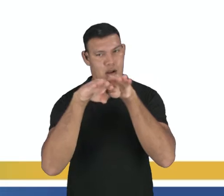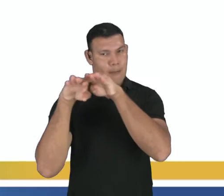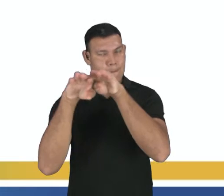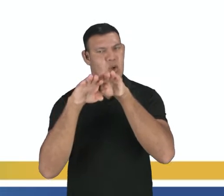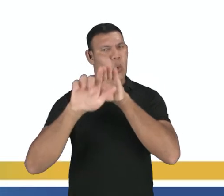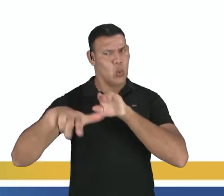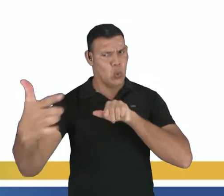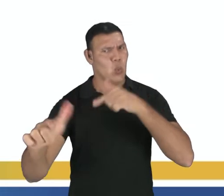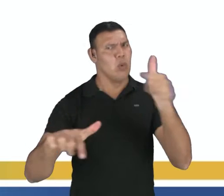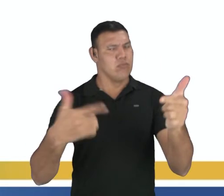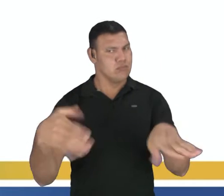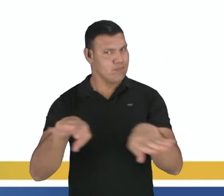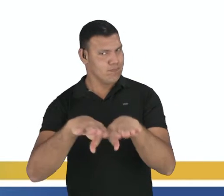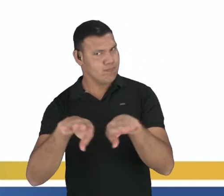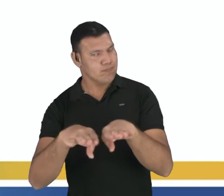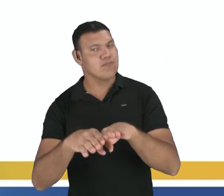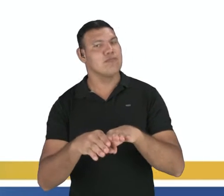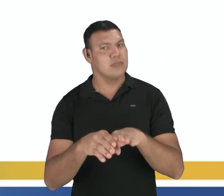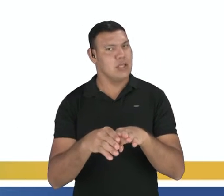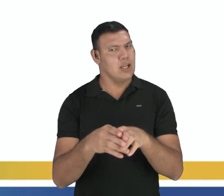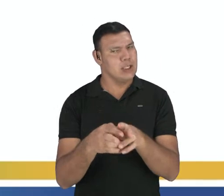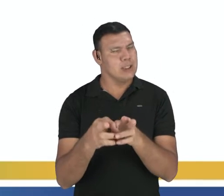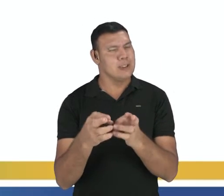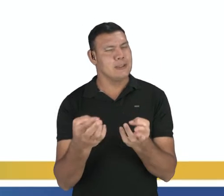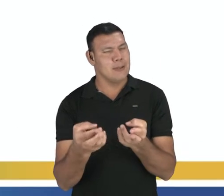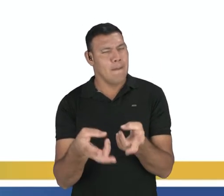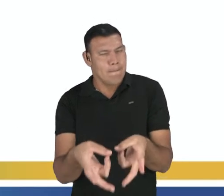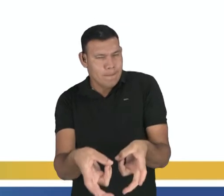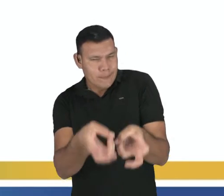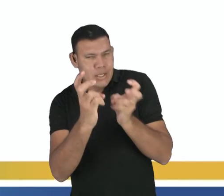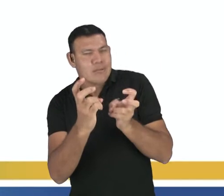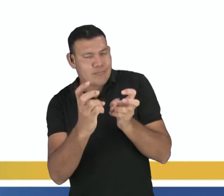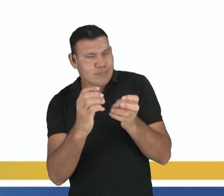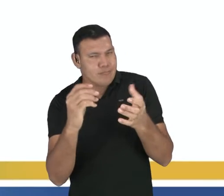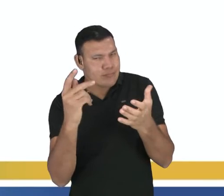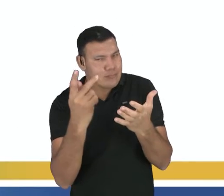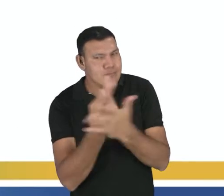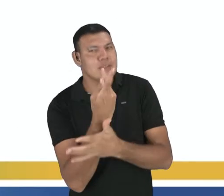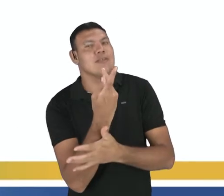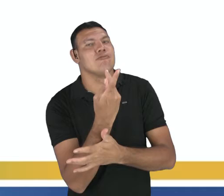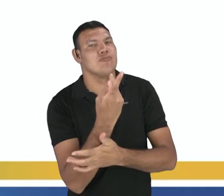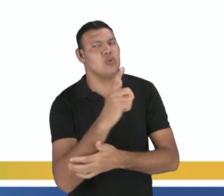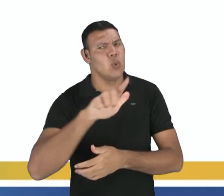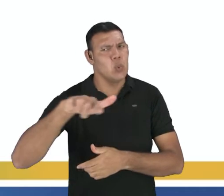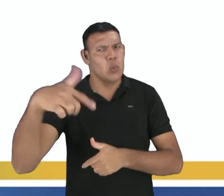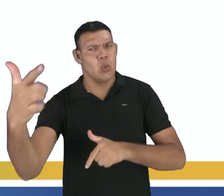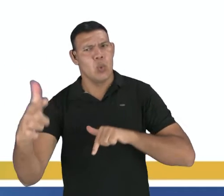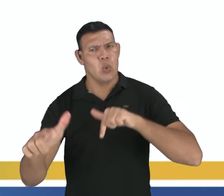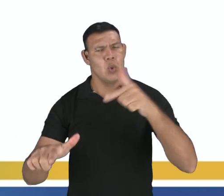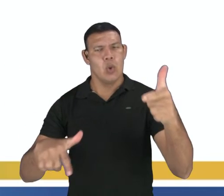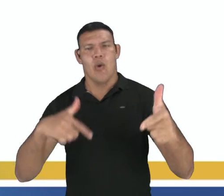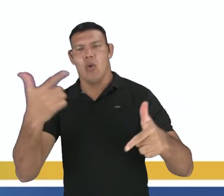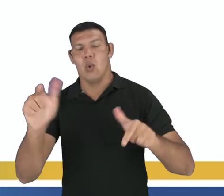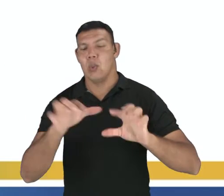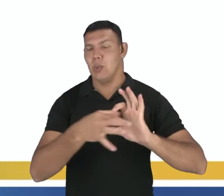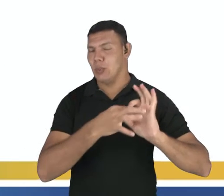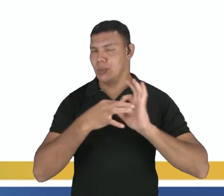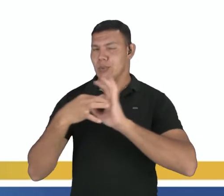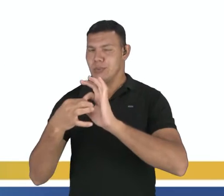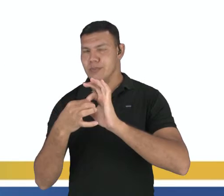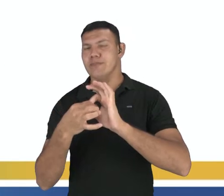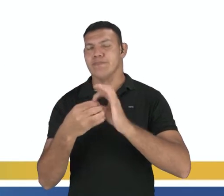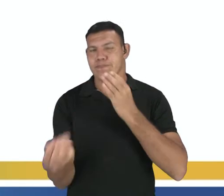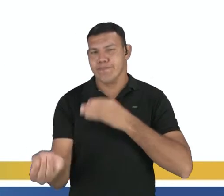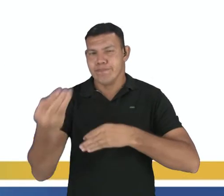e outras para verificar se realmente isso acontece com outras situações dentro